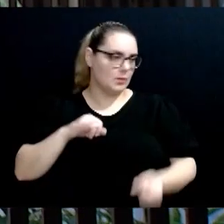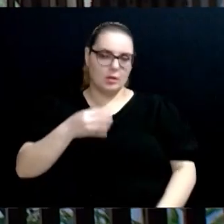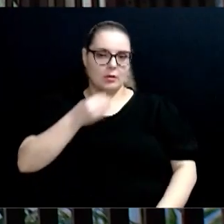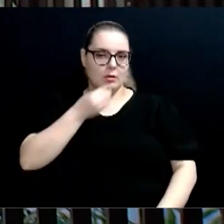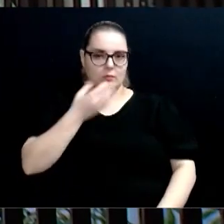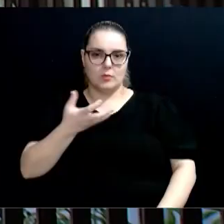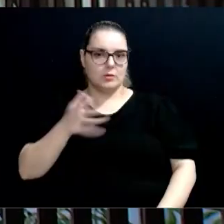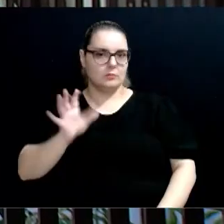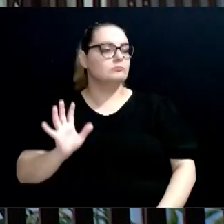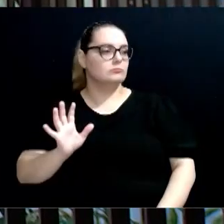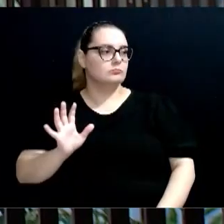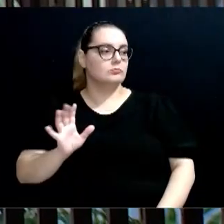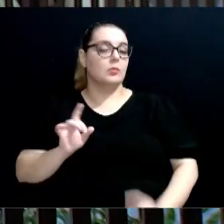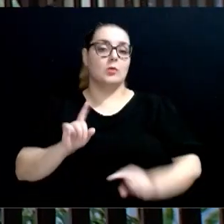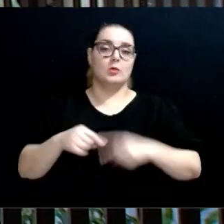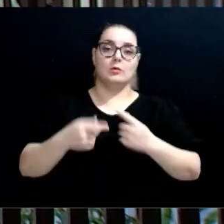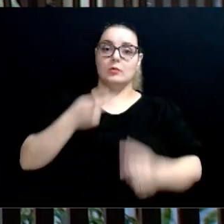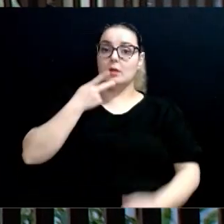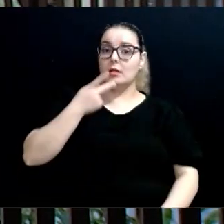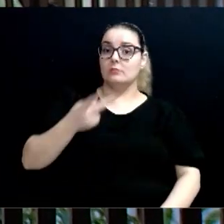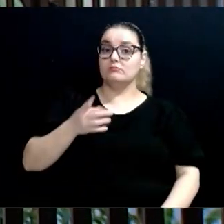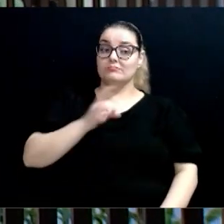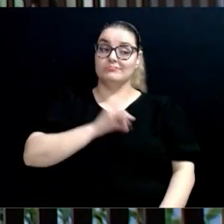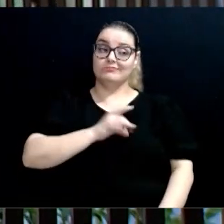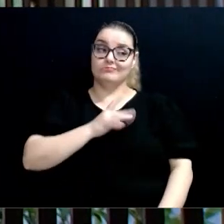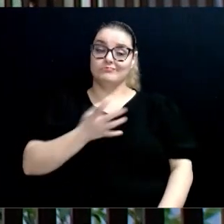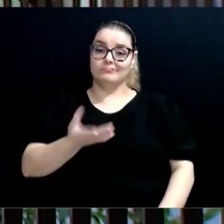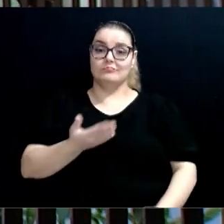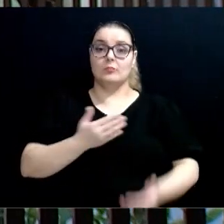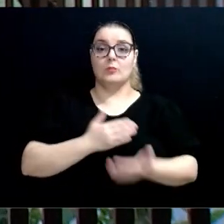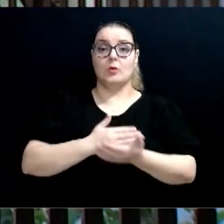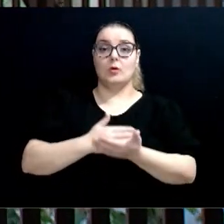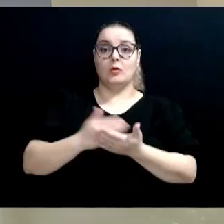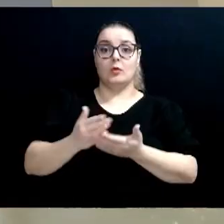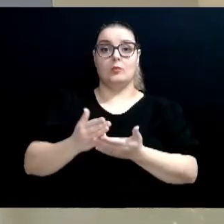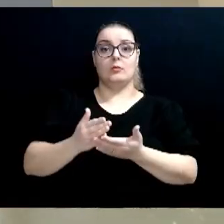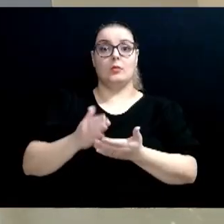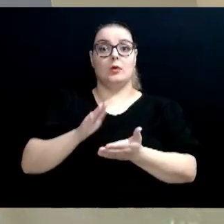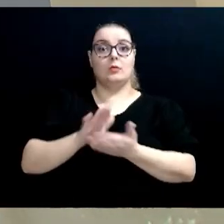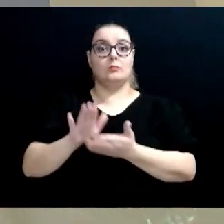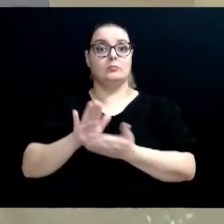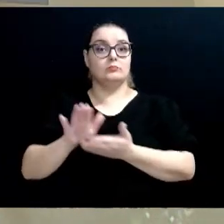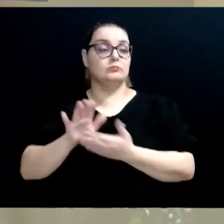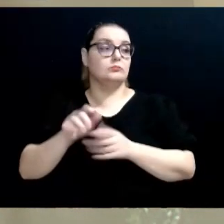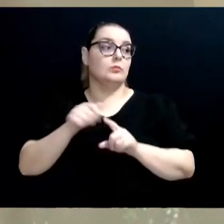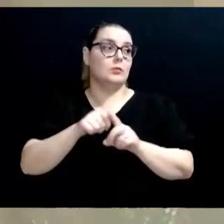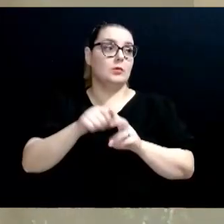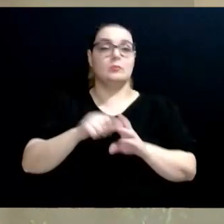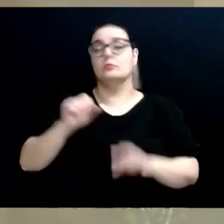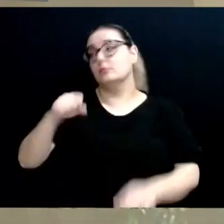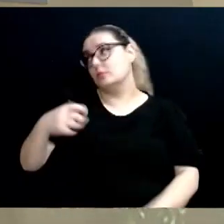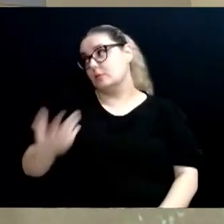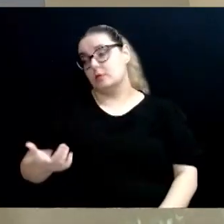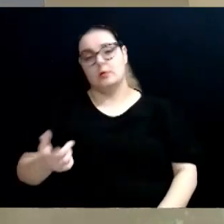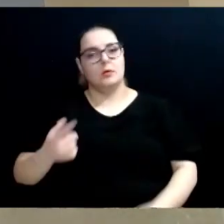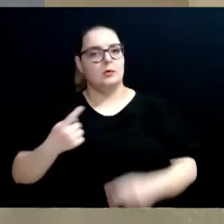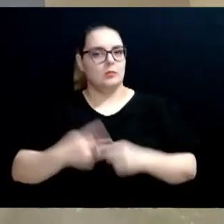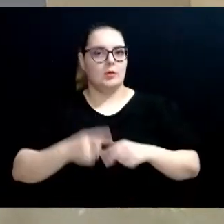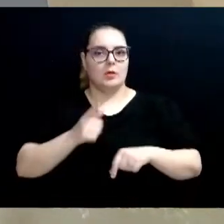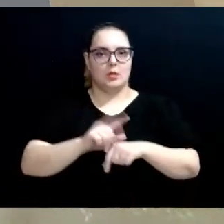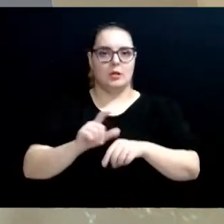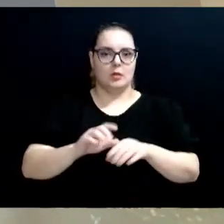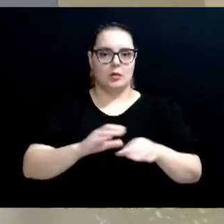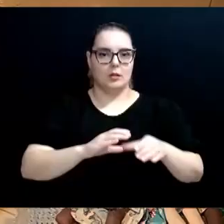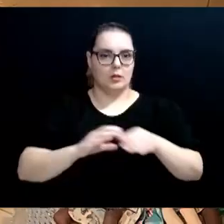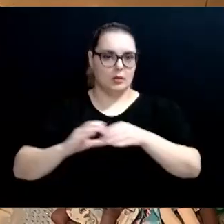Muitos aderiram de cara, falaram, era a oportunidade que eu queria. Outros ficaram com medo, porque começou a ter um custo